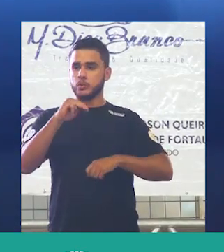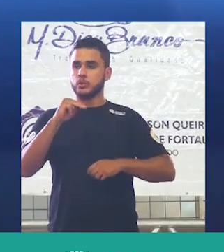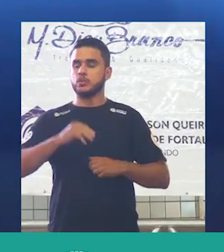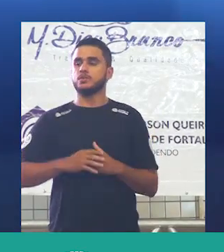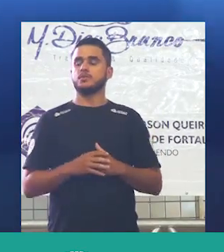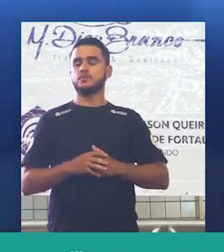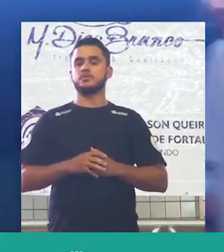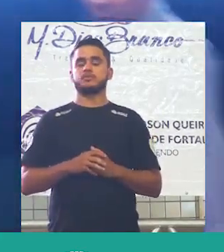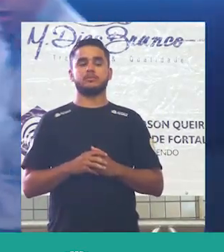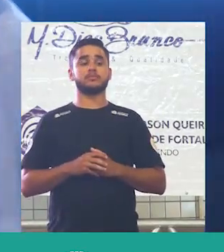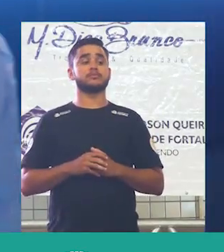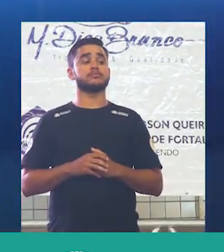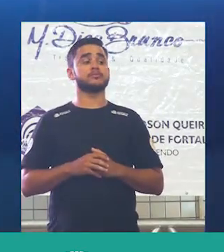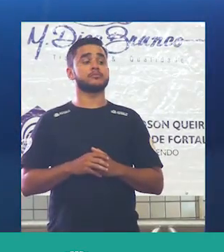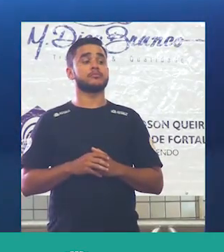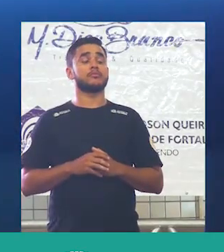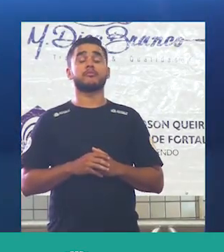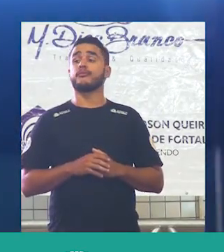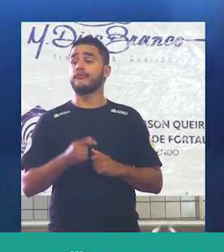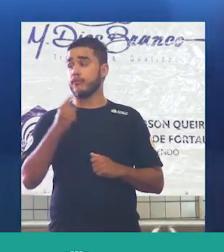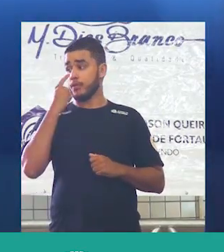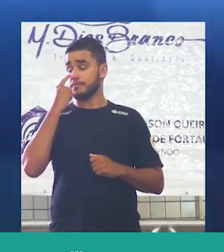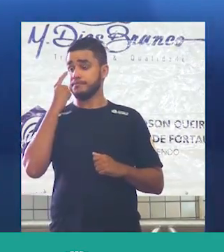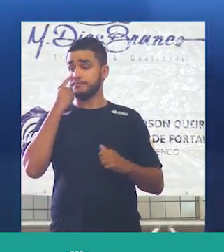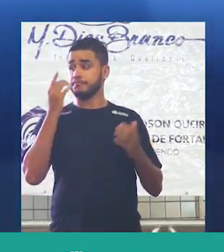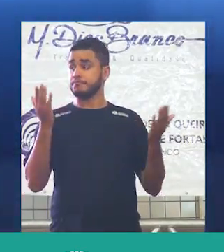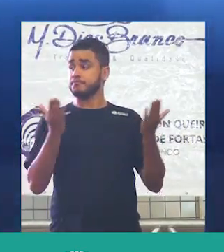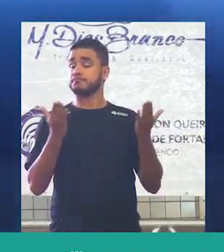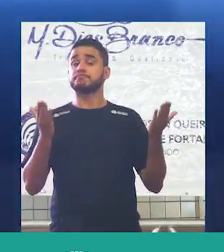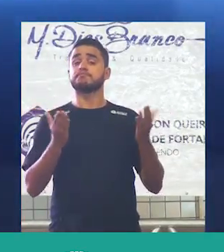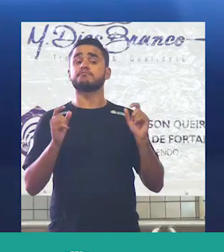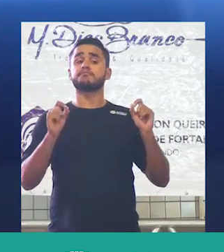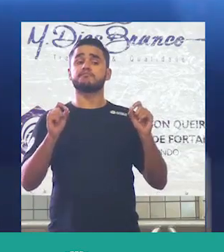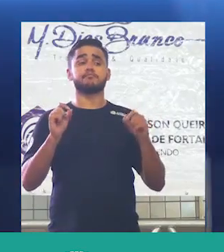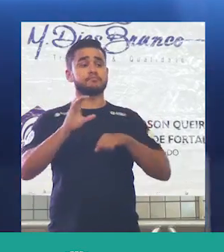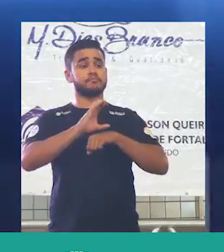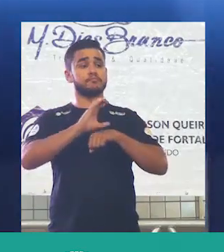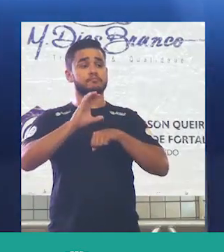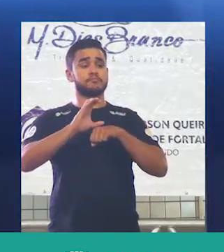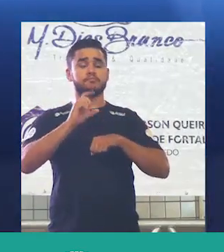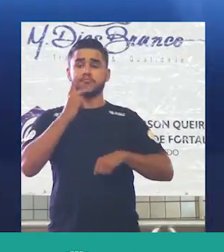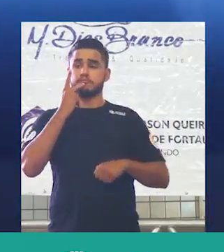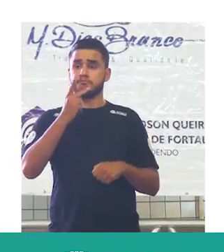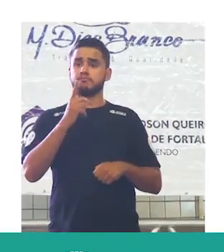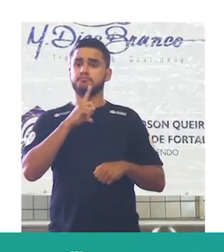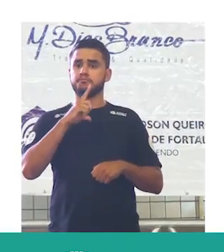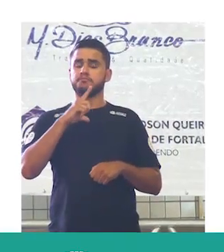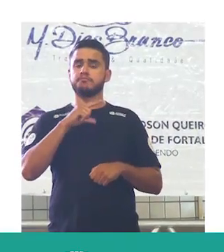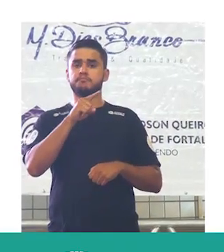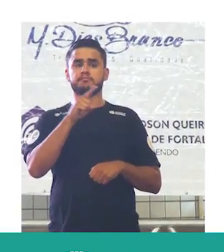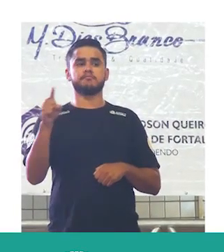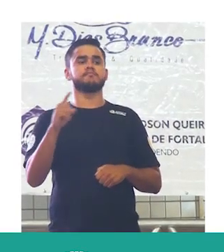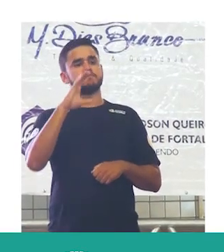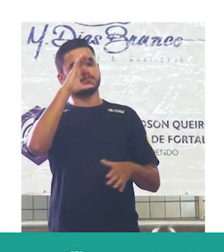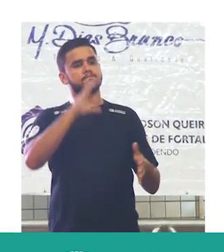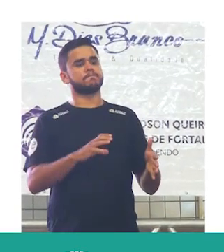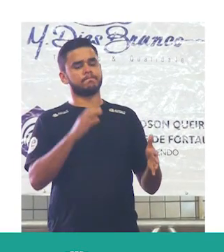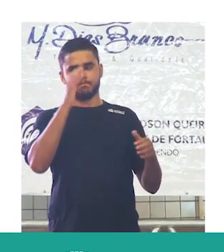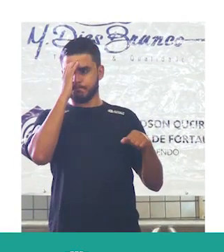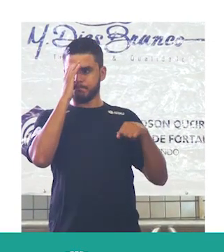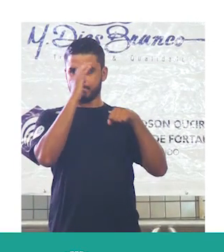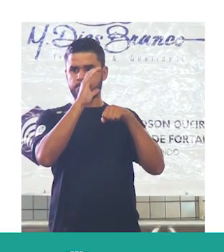minutinhos. Atualmente, a nossa Constituição é a nossa Constituição cidadã,